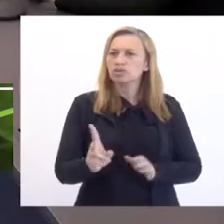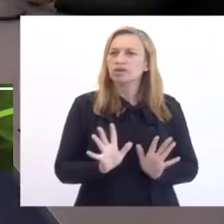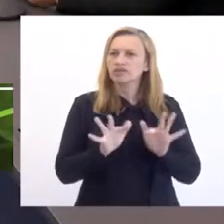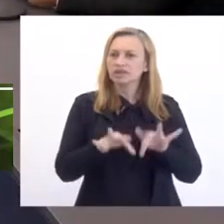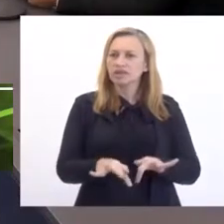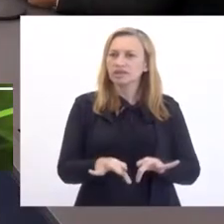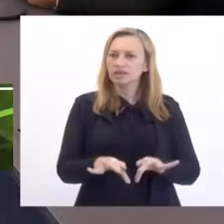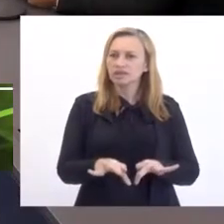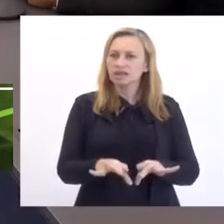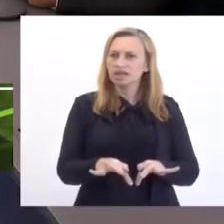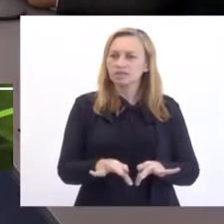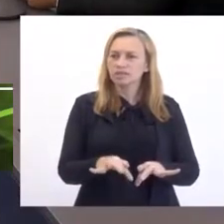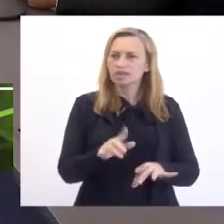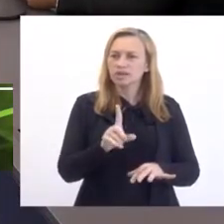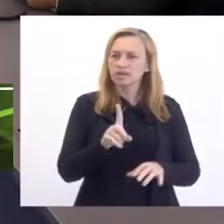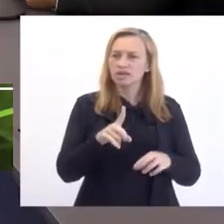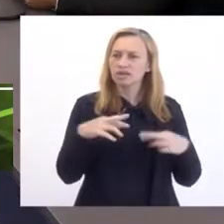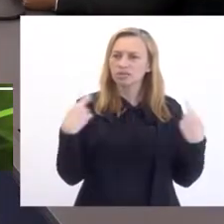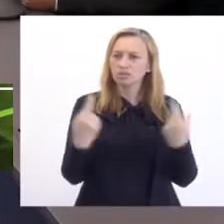em seguida a nossa reunião.